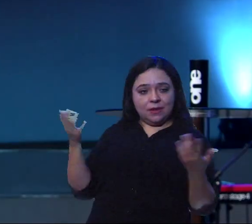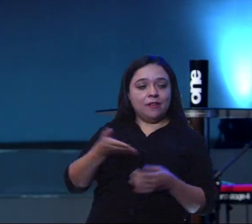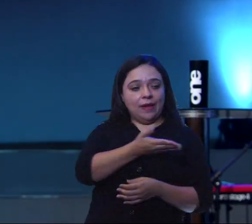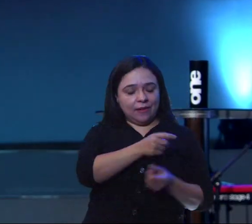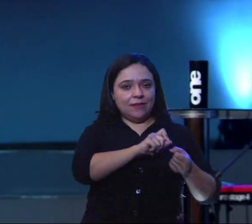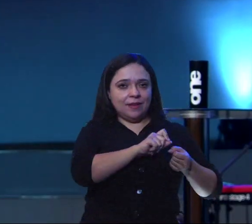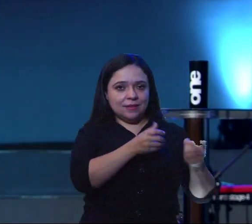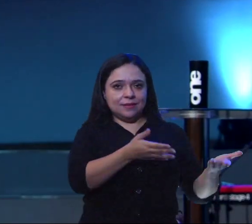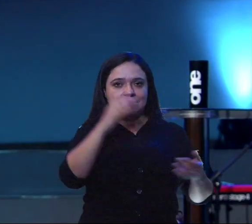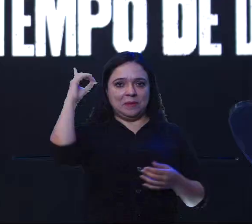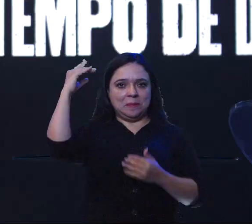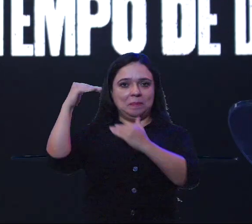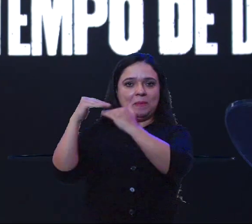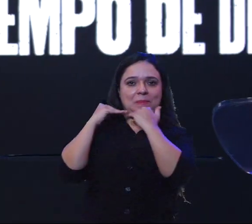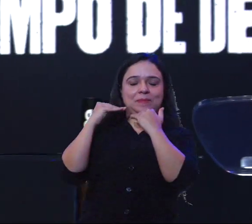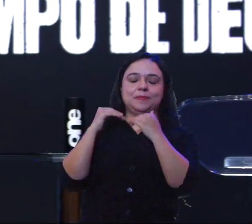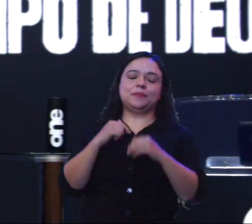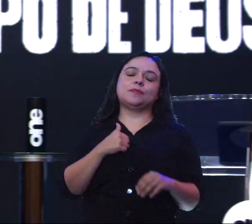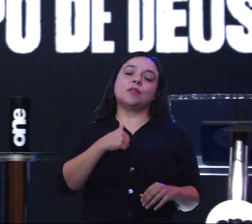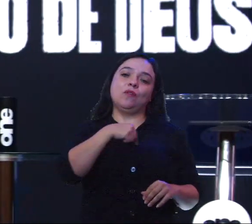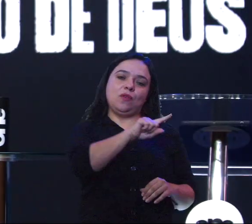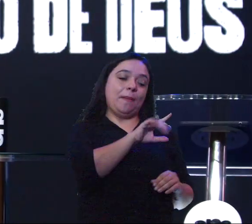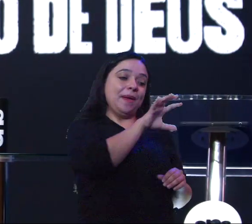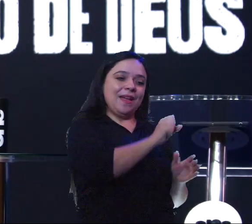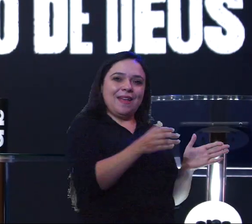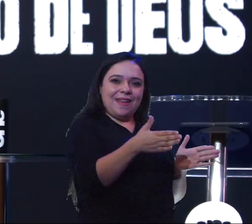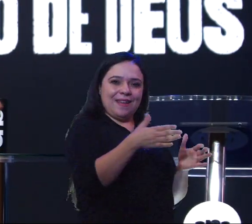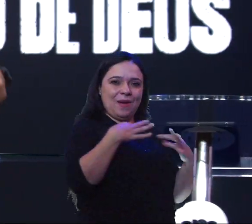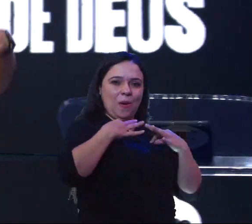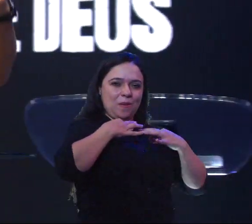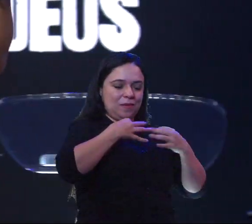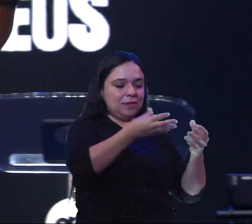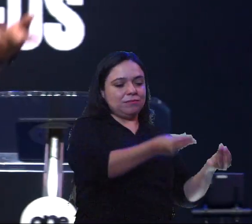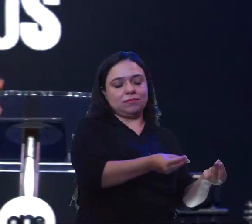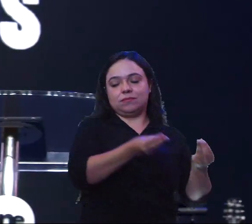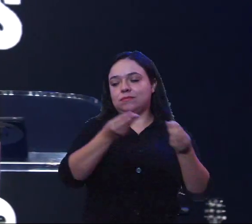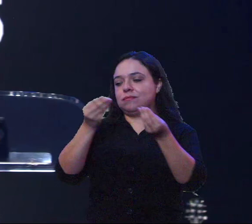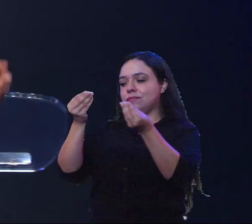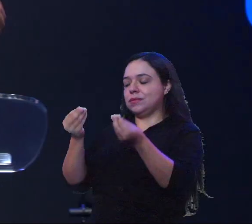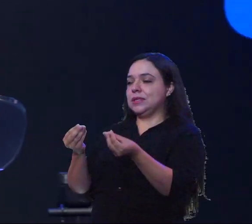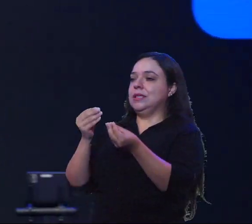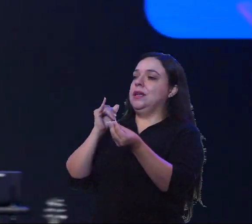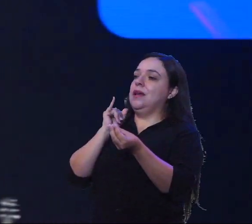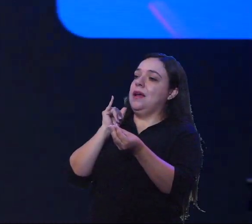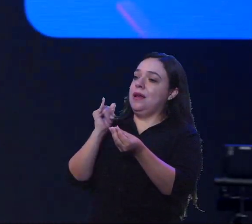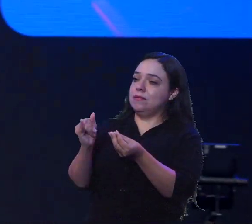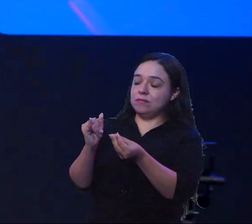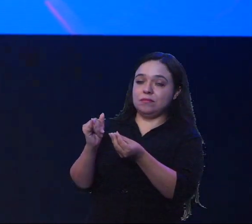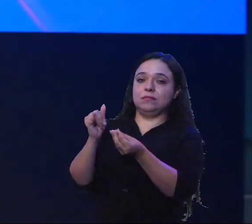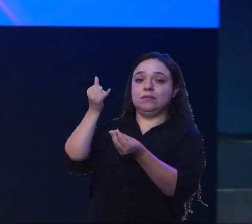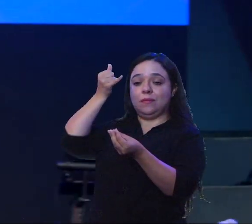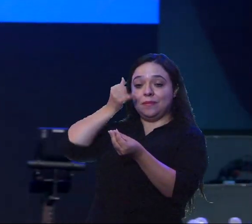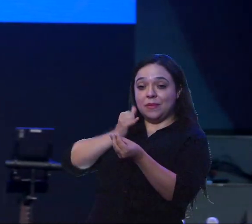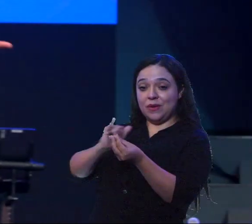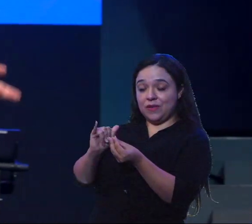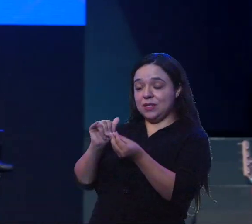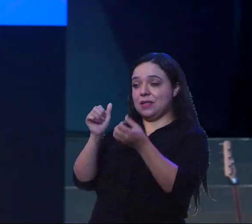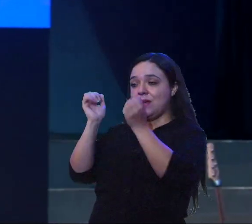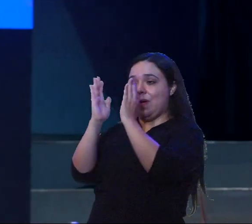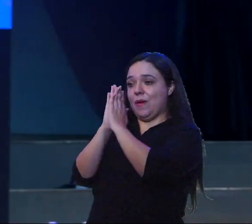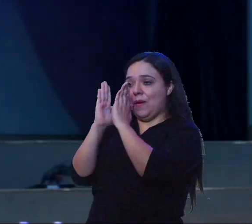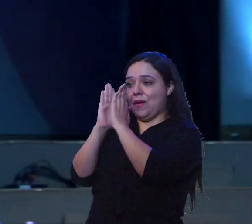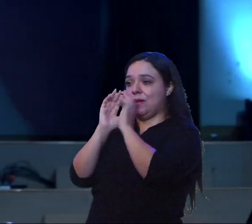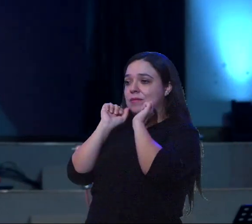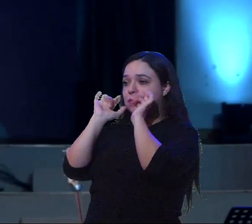bom, Deus. Fui lá, peguei a roupinha, falei o que Deus tinha falado, orei por eles, fui embora.